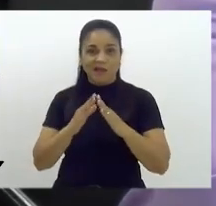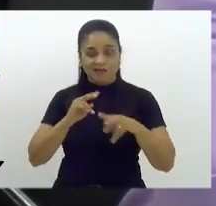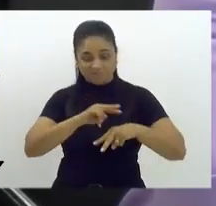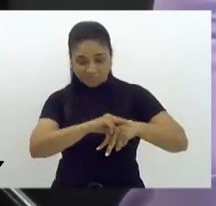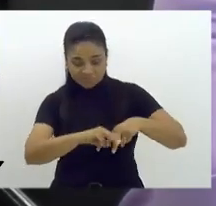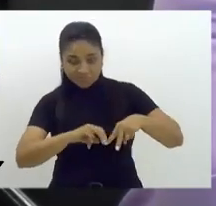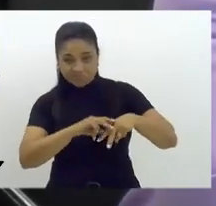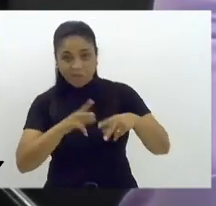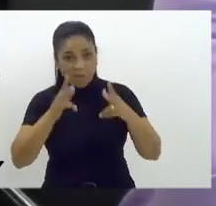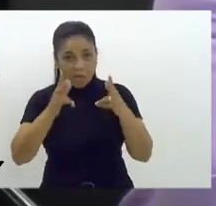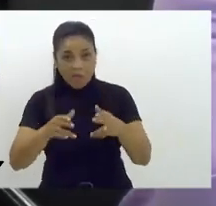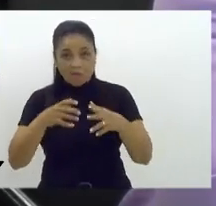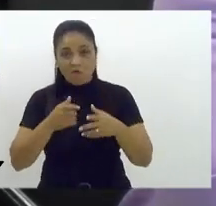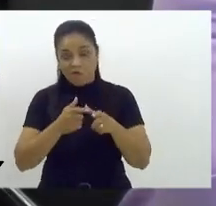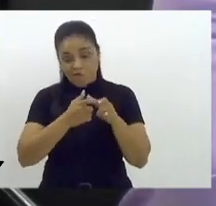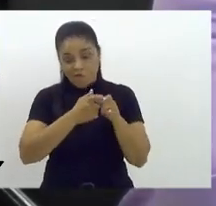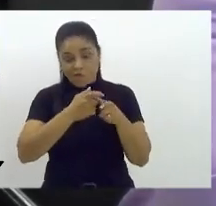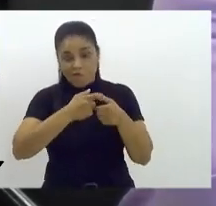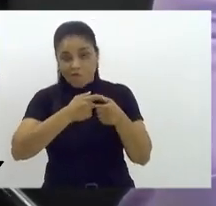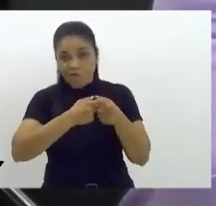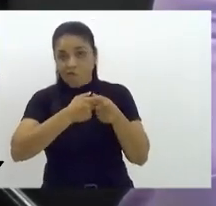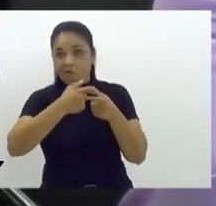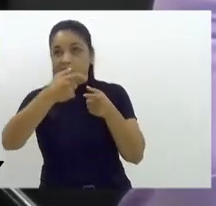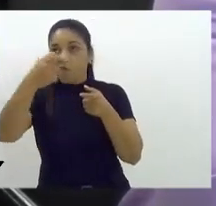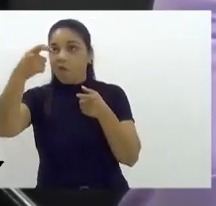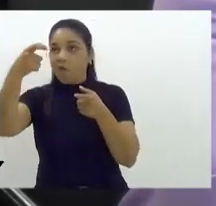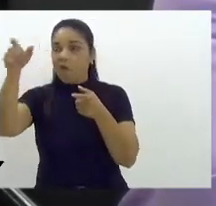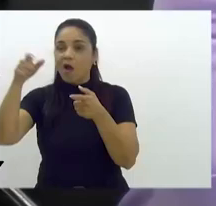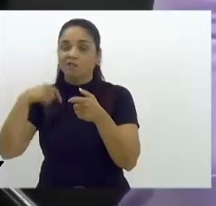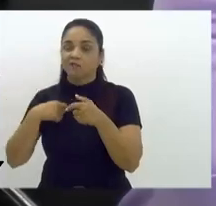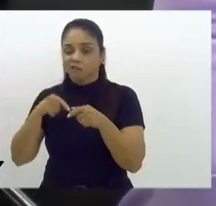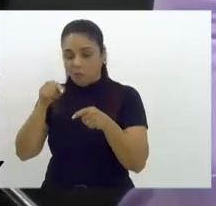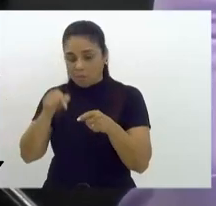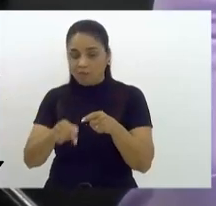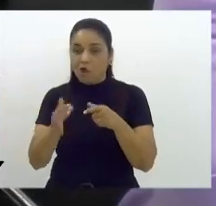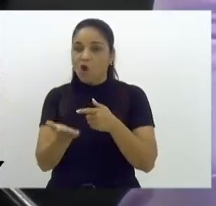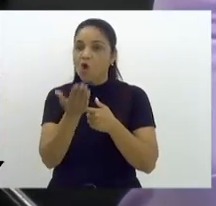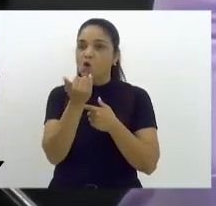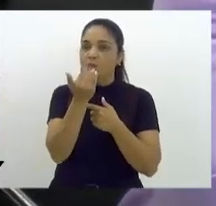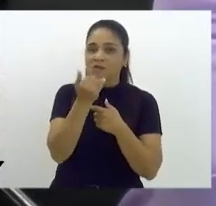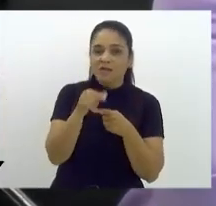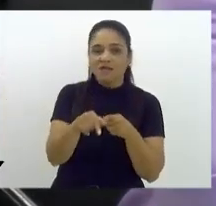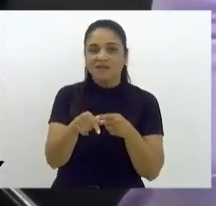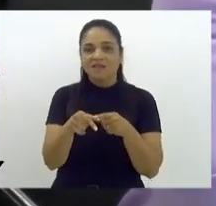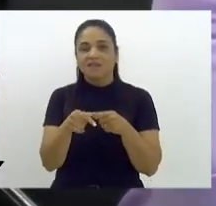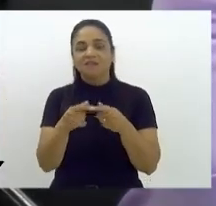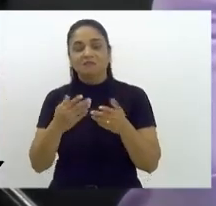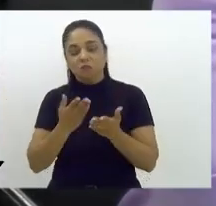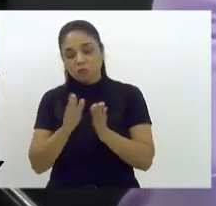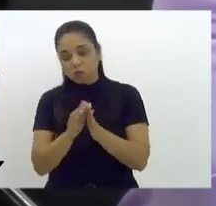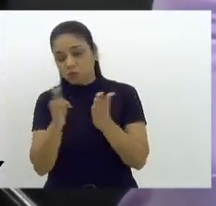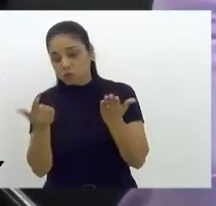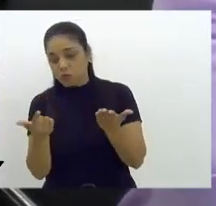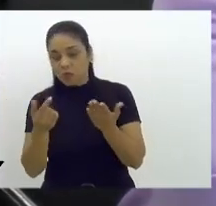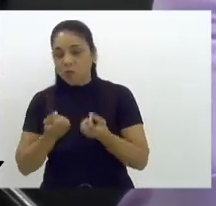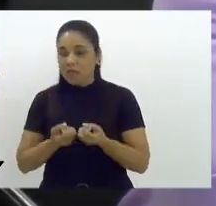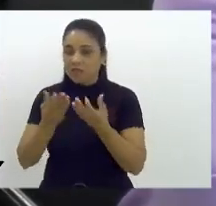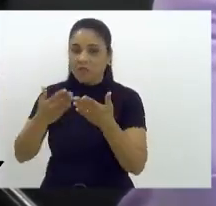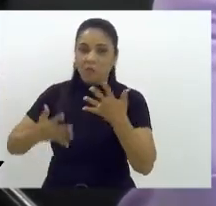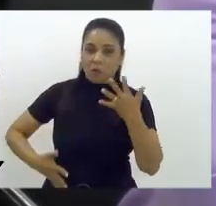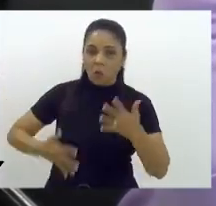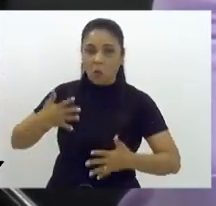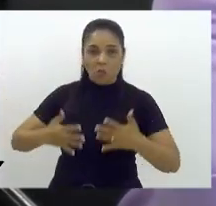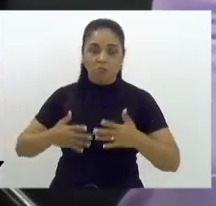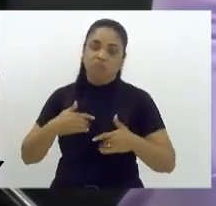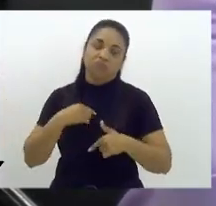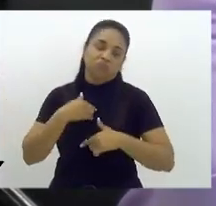se a nave voa se o botão solta a comida se o jornal entregue por um robozinho Não importa isso